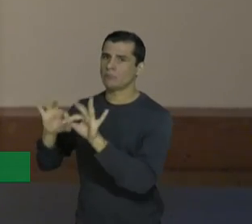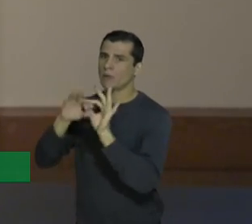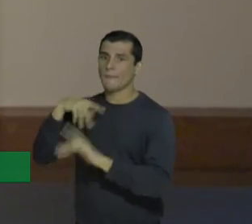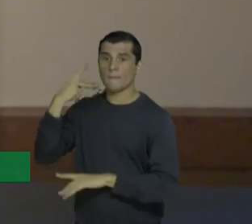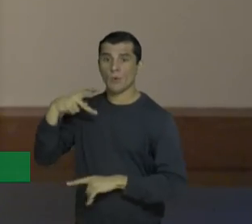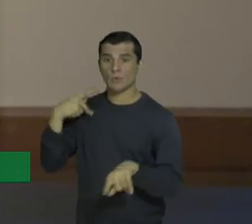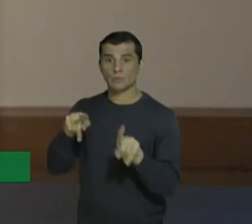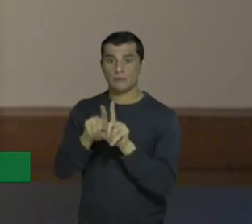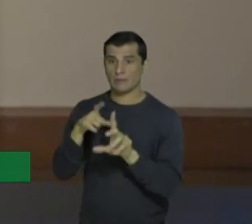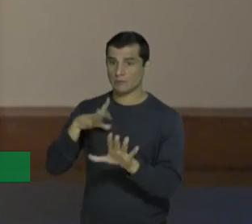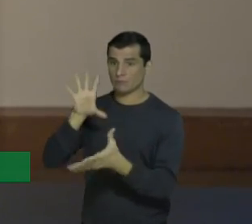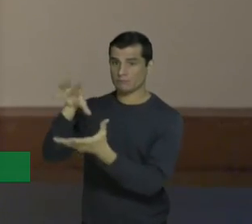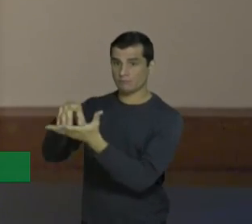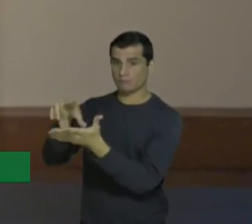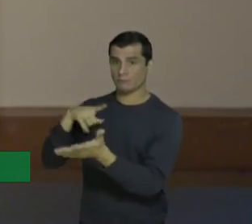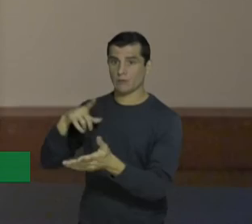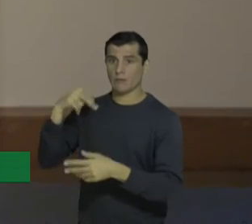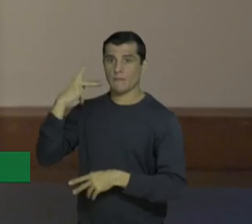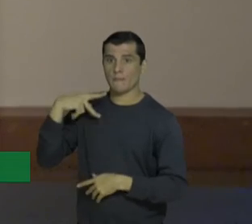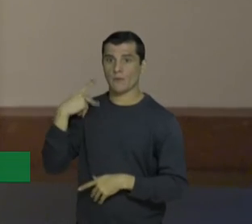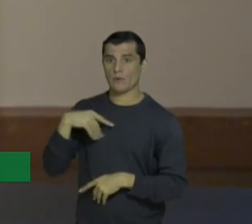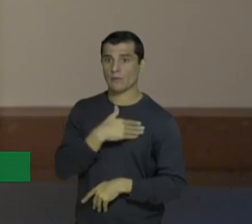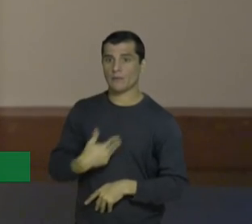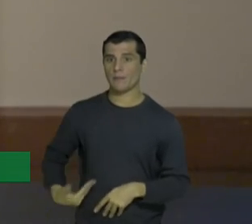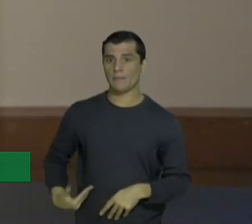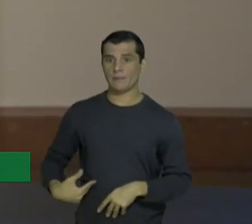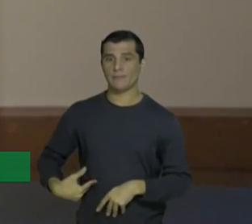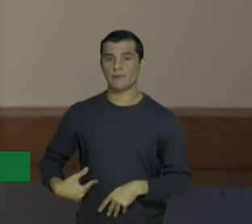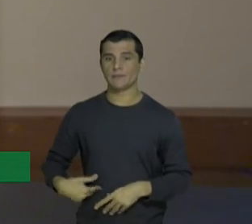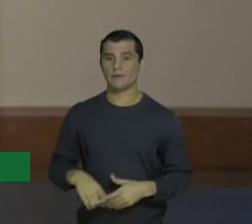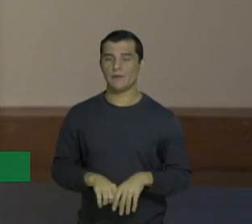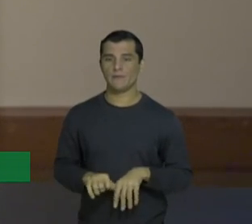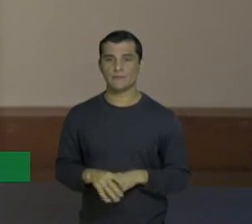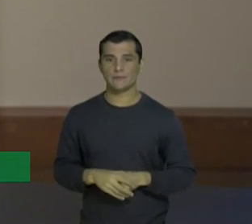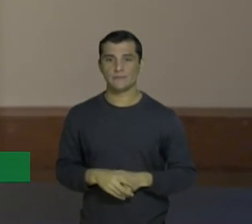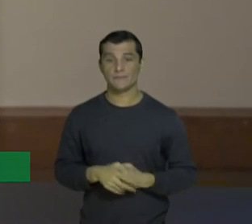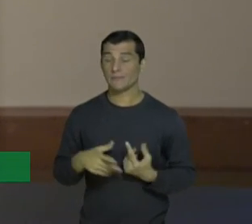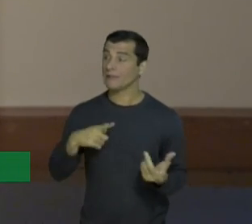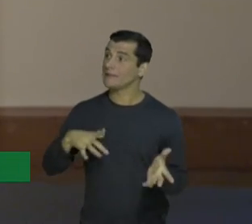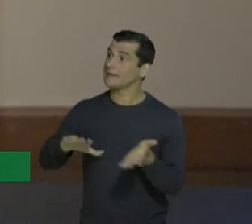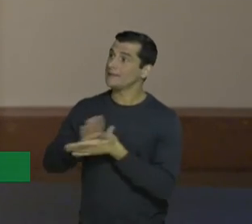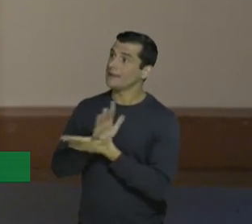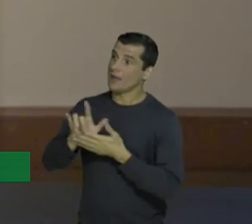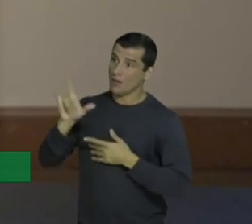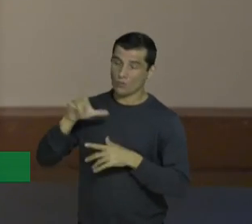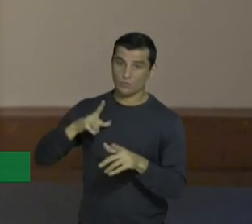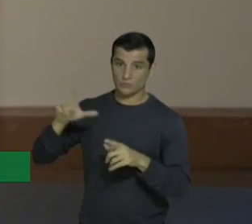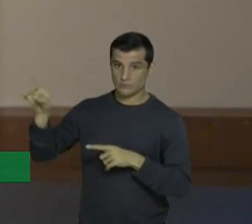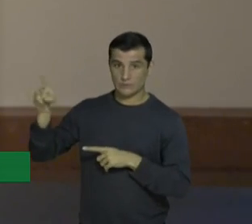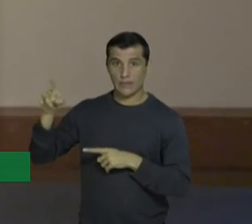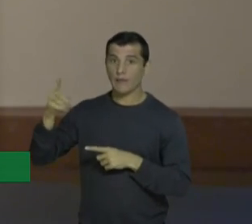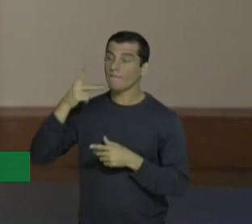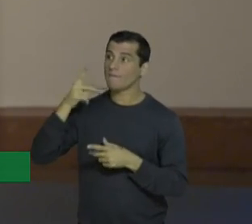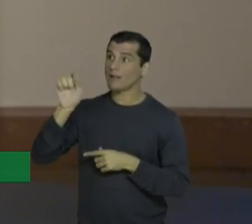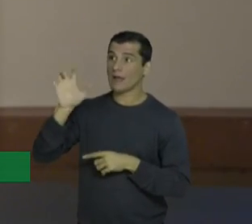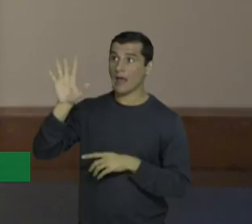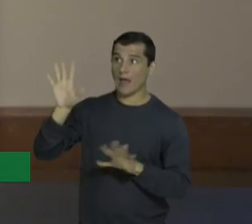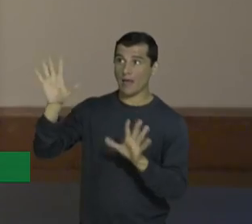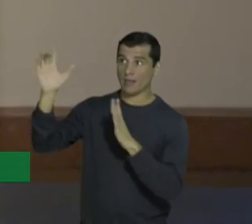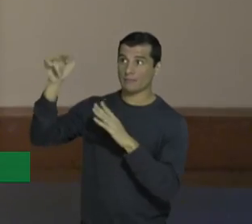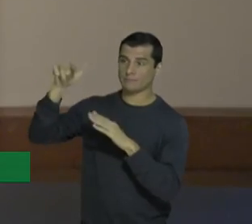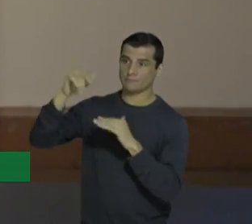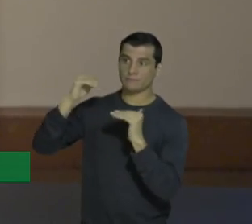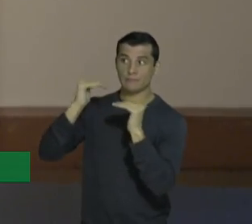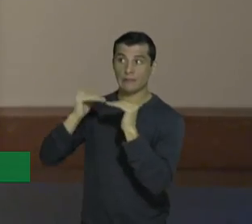áreas de política pública São supr nacionalizadas né saíram eh eh foram delegadas do nível nacional para o nível